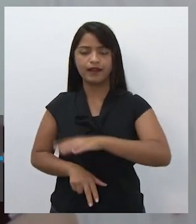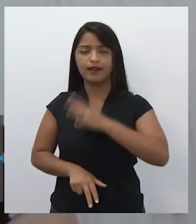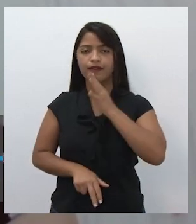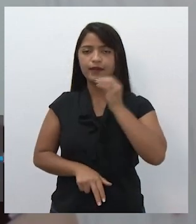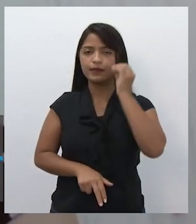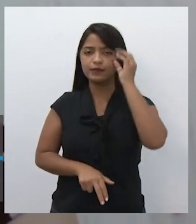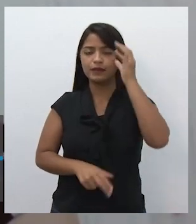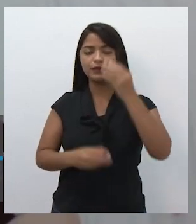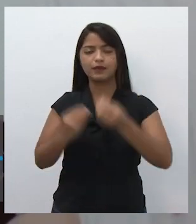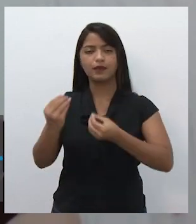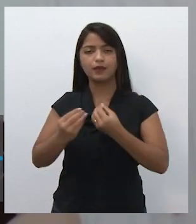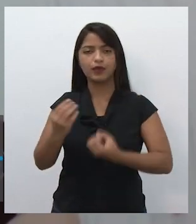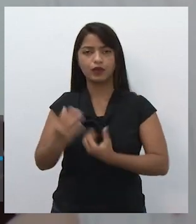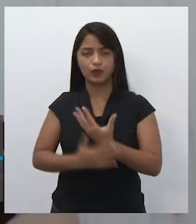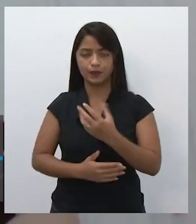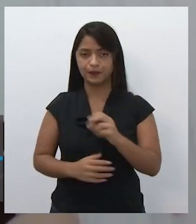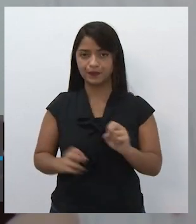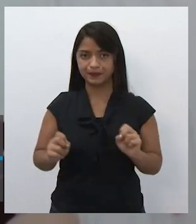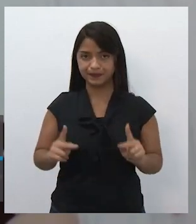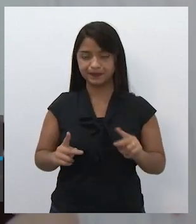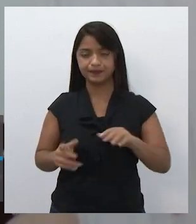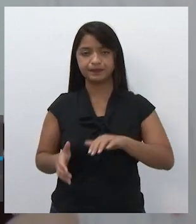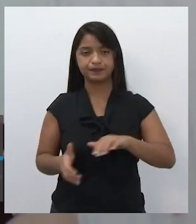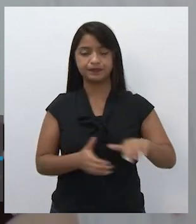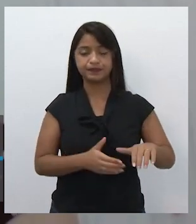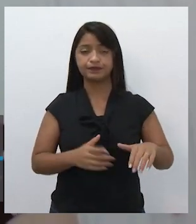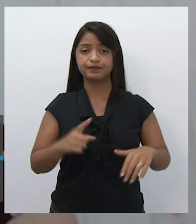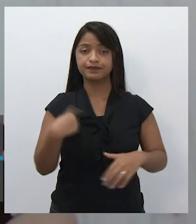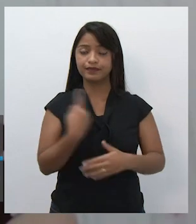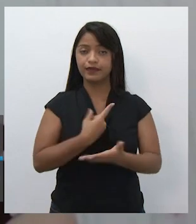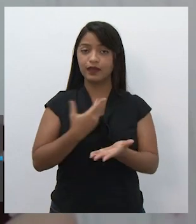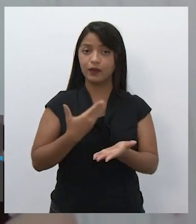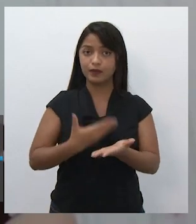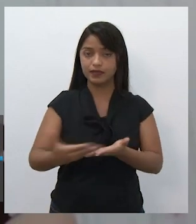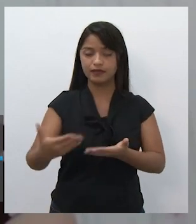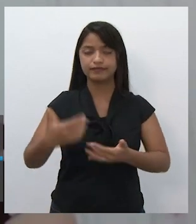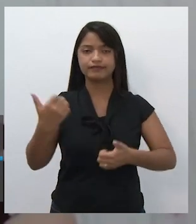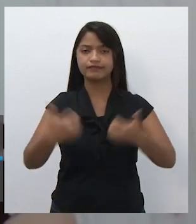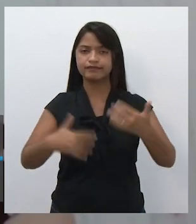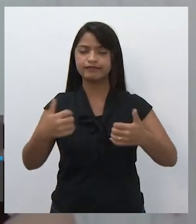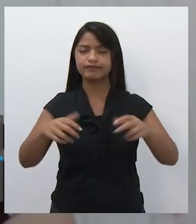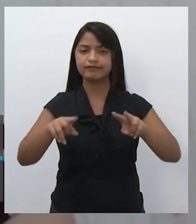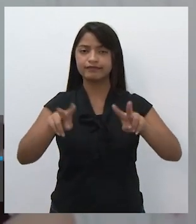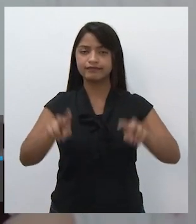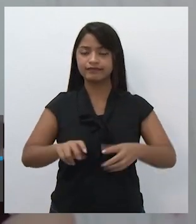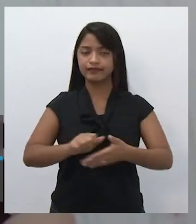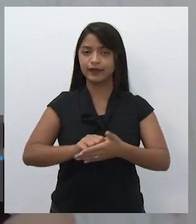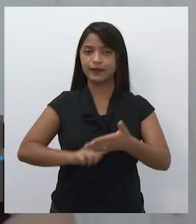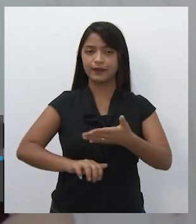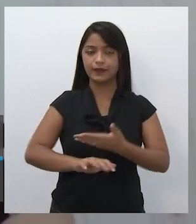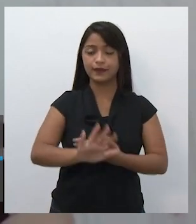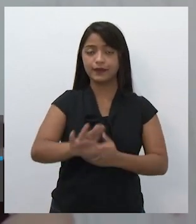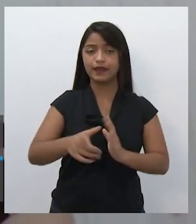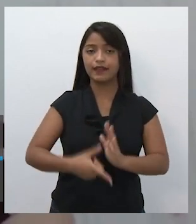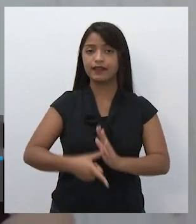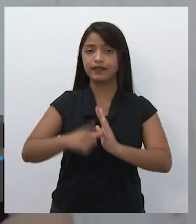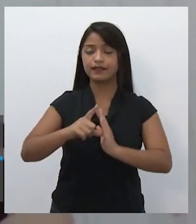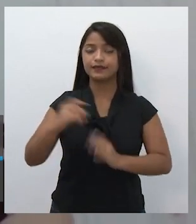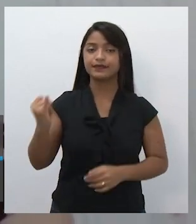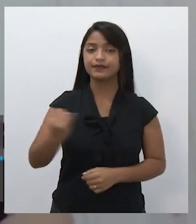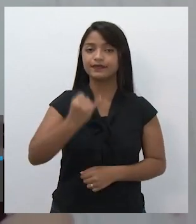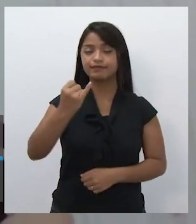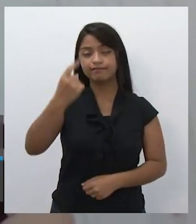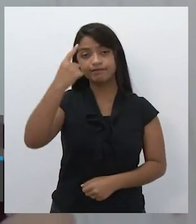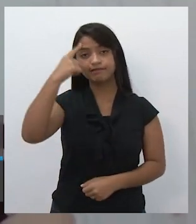né? Bem, antes de iniciarmos nossa conversa sobre o currículo, devemos lembrar que os